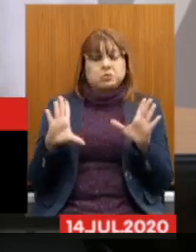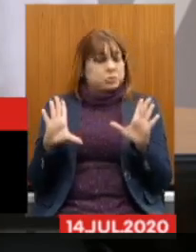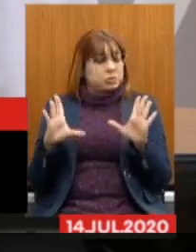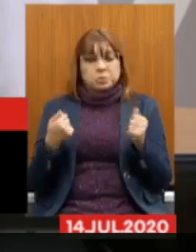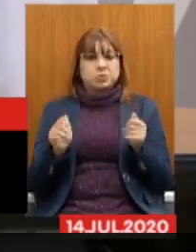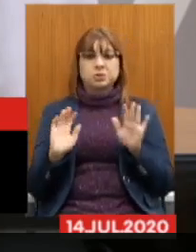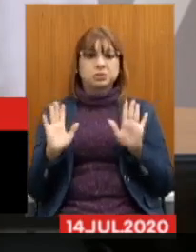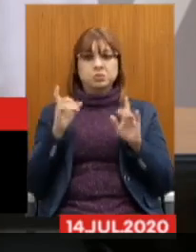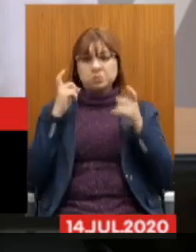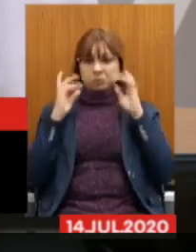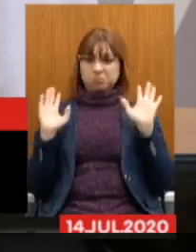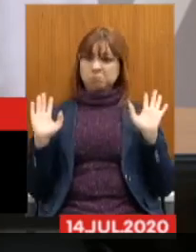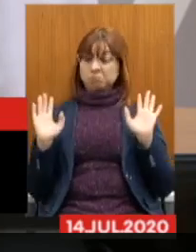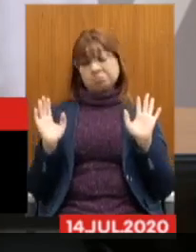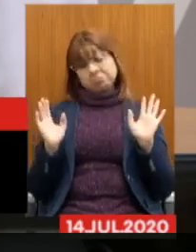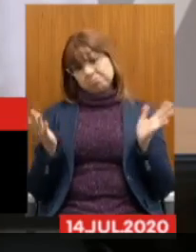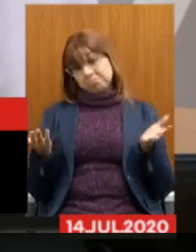quesito.